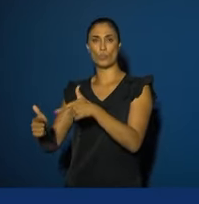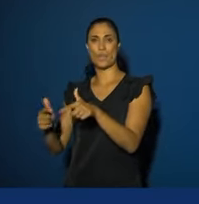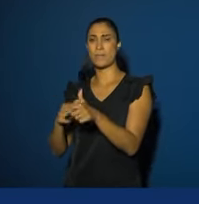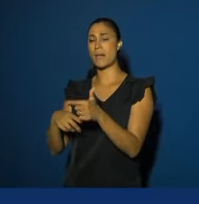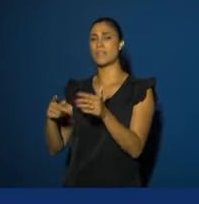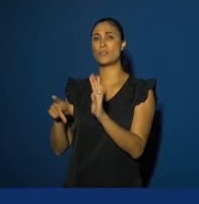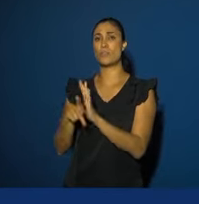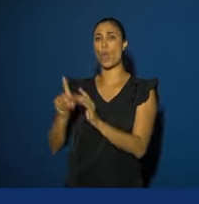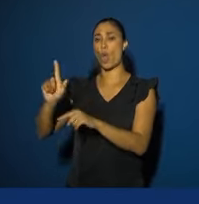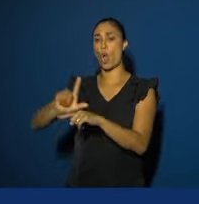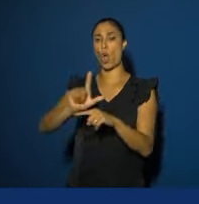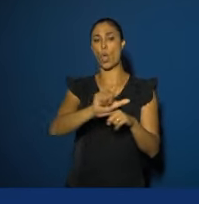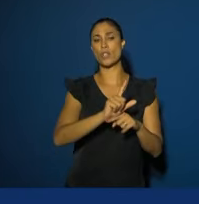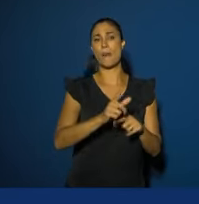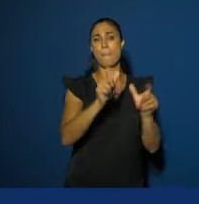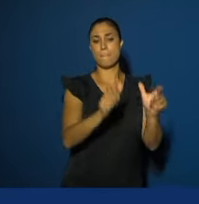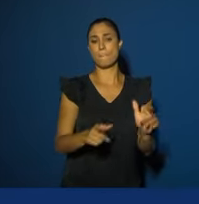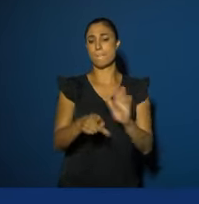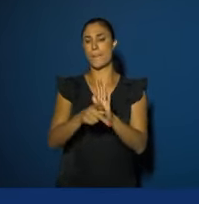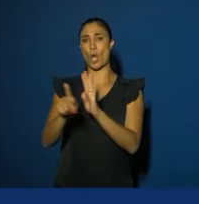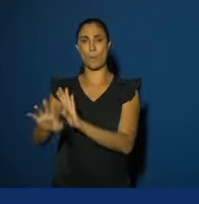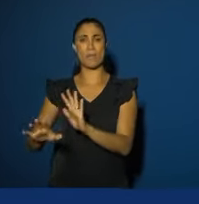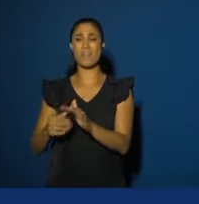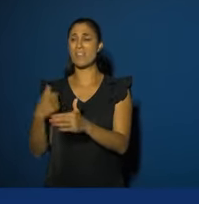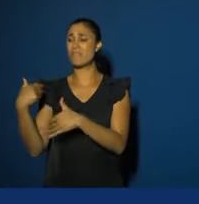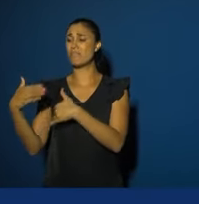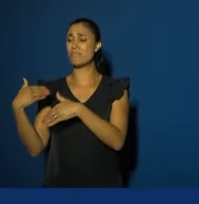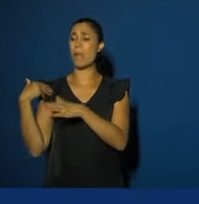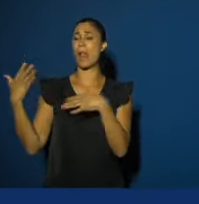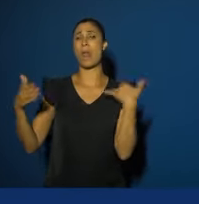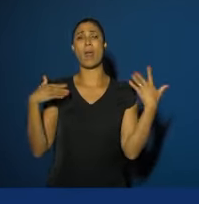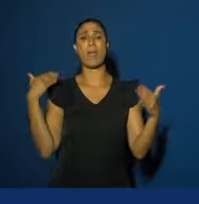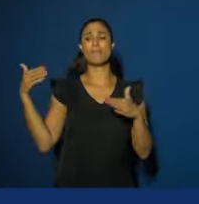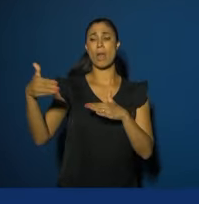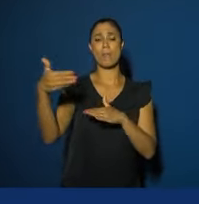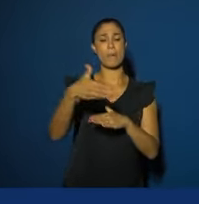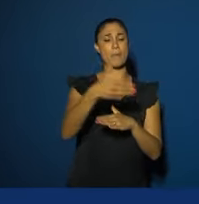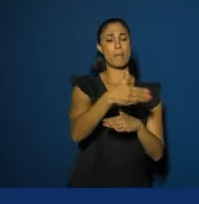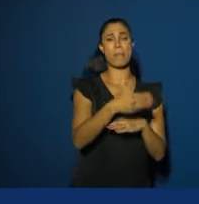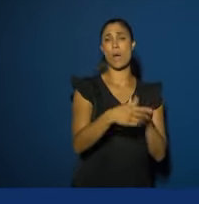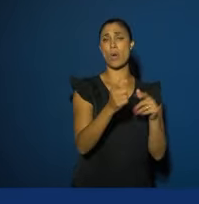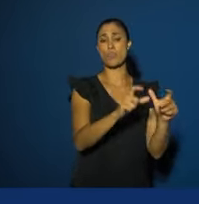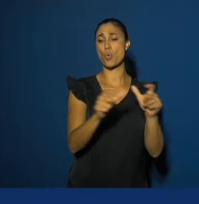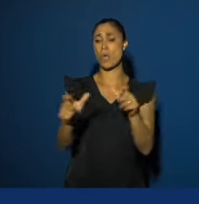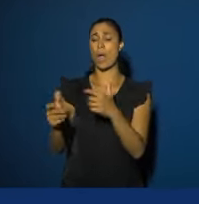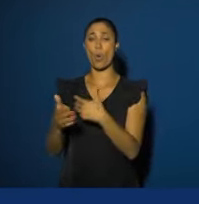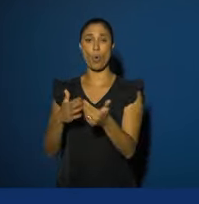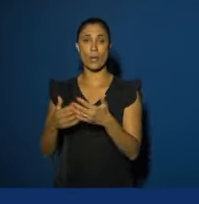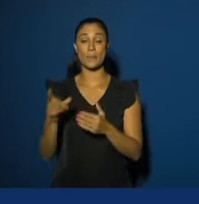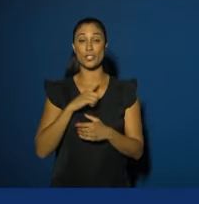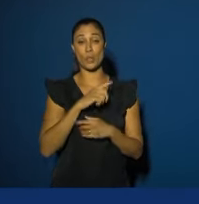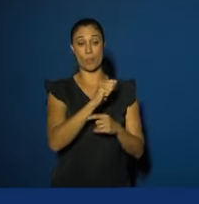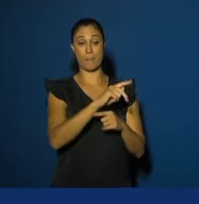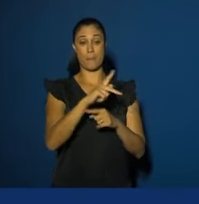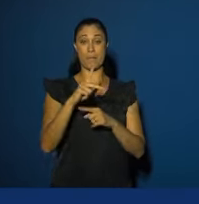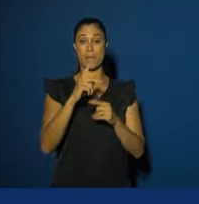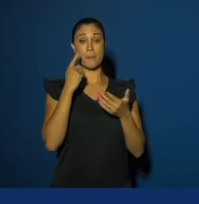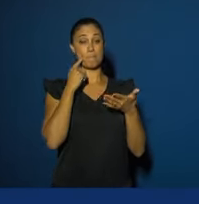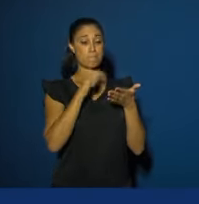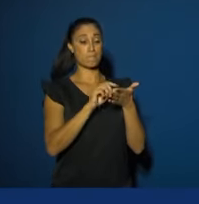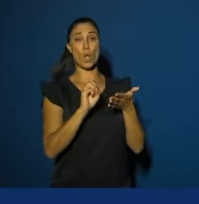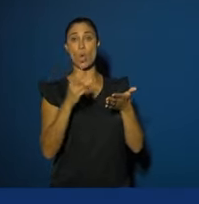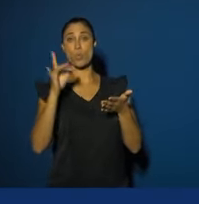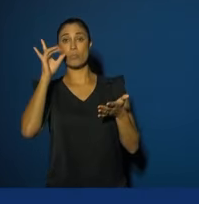território não tem mais conexão a o consumidor ele ele requer que vocês estejam em todo lugar então a gente ter um aplicativo eficiente ou o